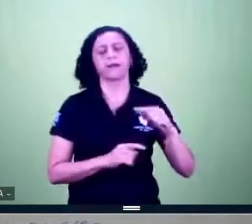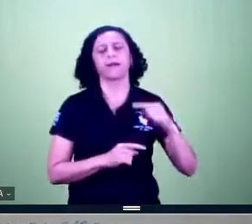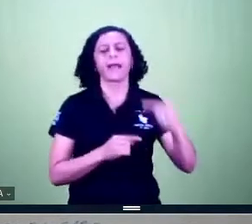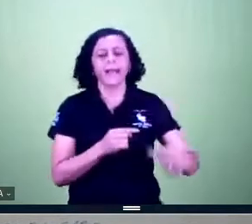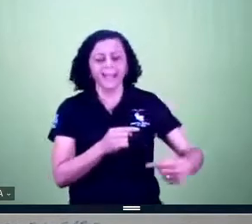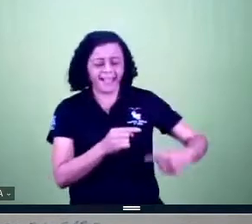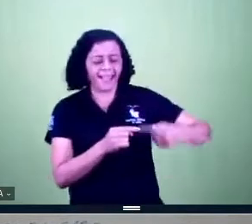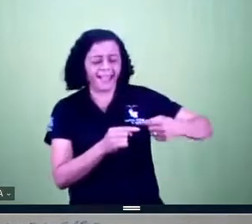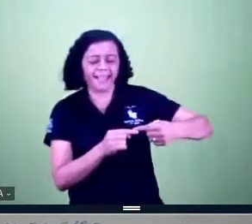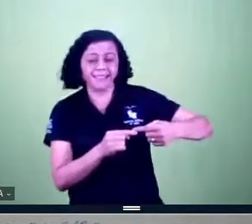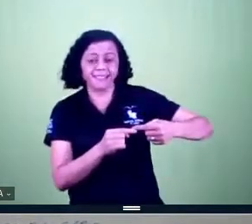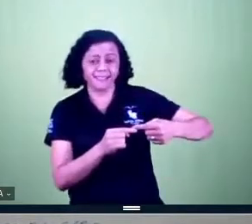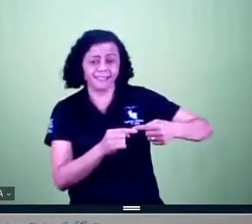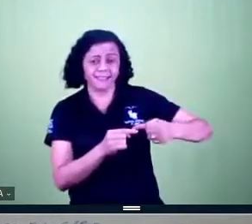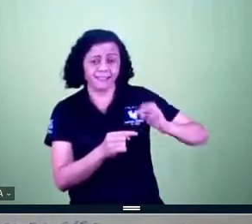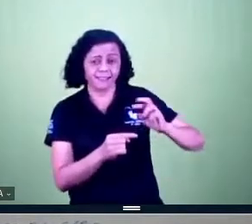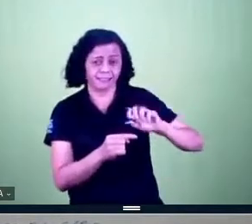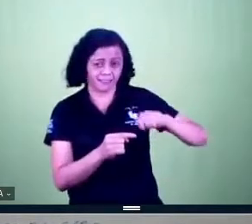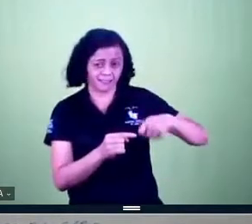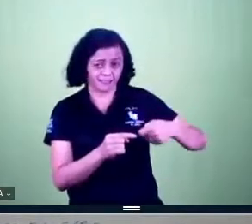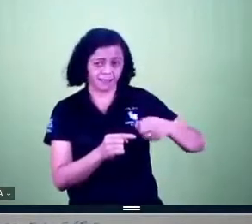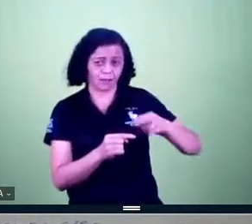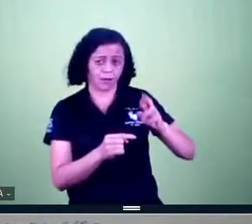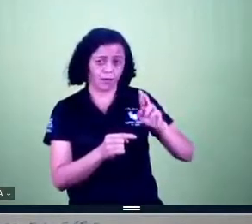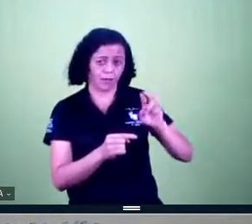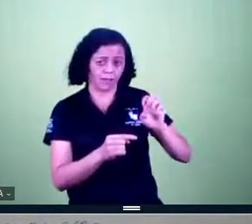equivalente do circuito.